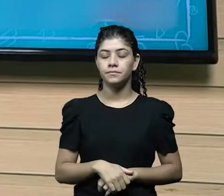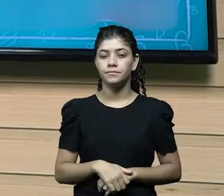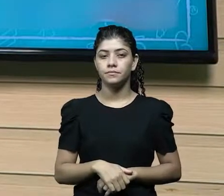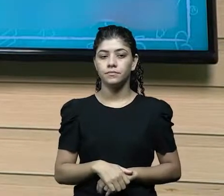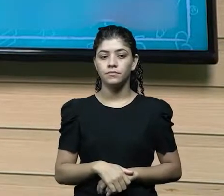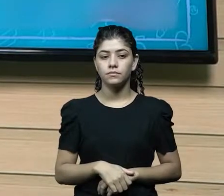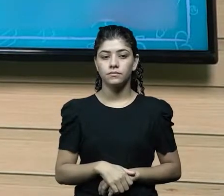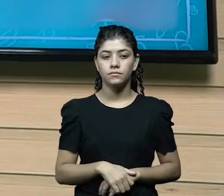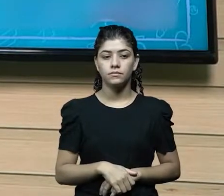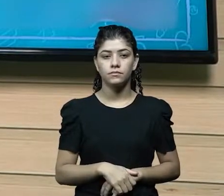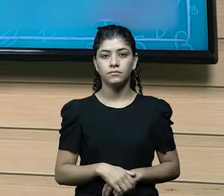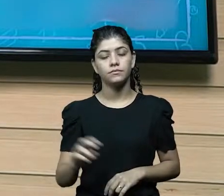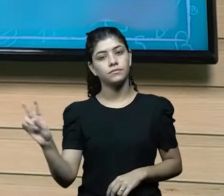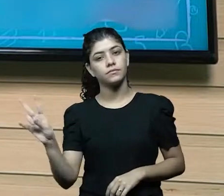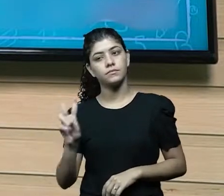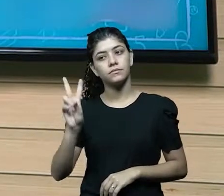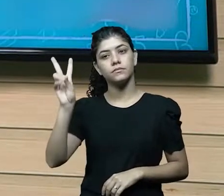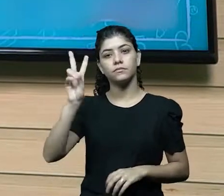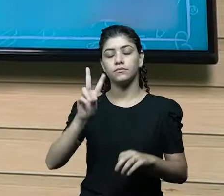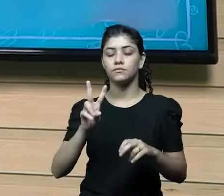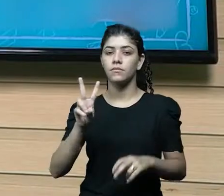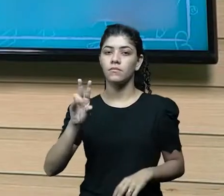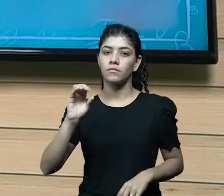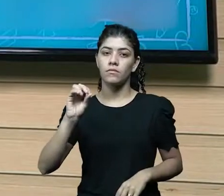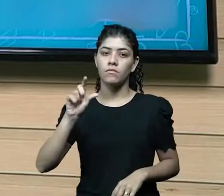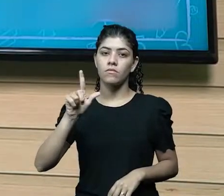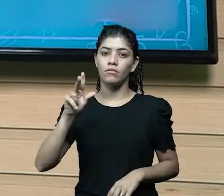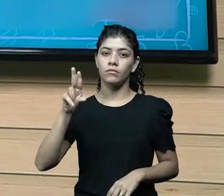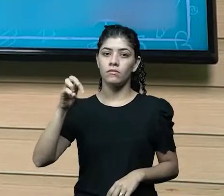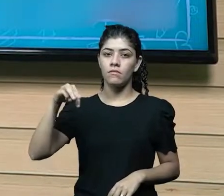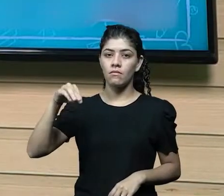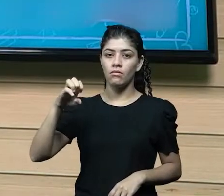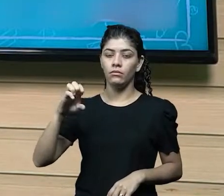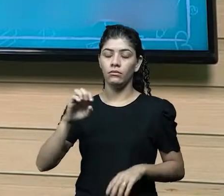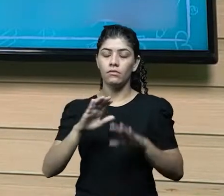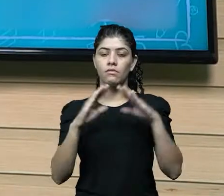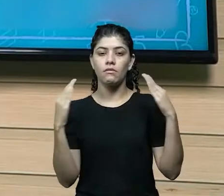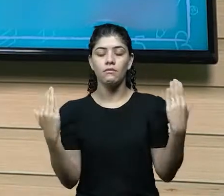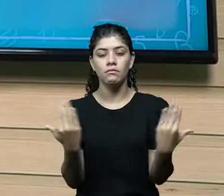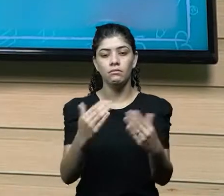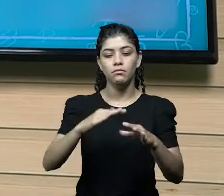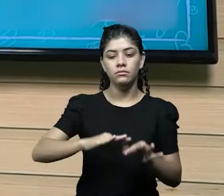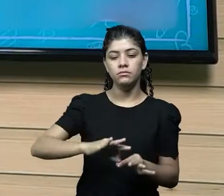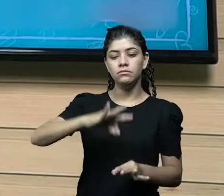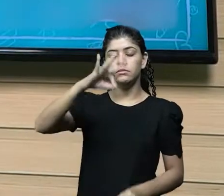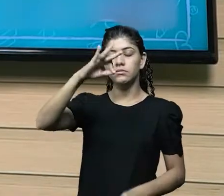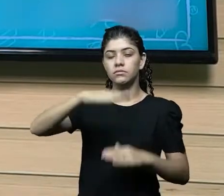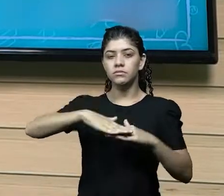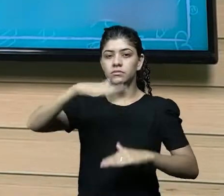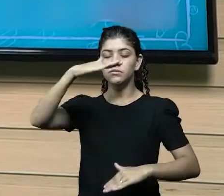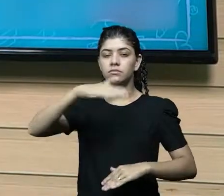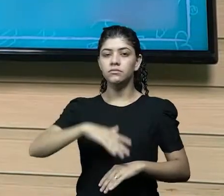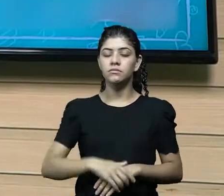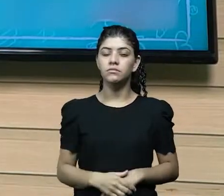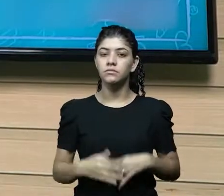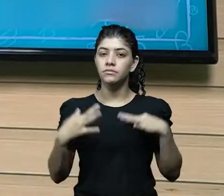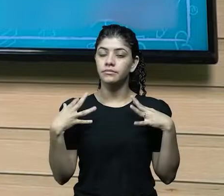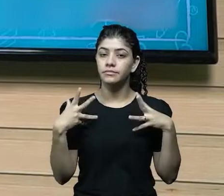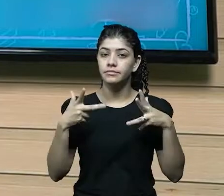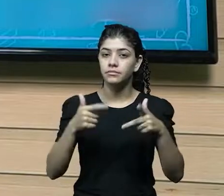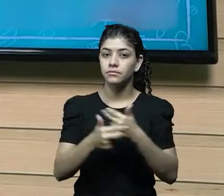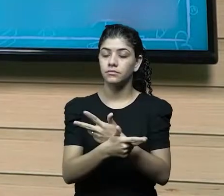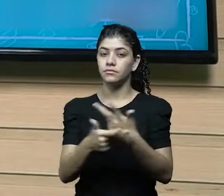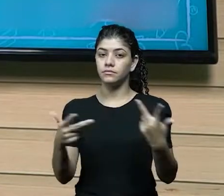ele, volume, o comprimento do lado, da altura, a massa, a densidade. Então, todos